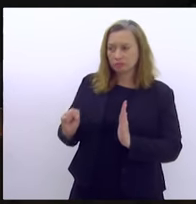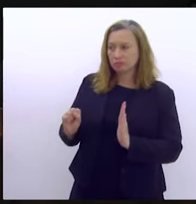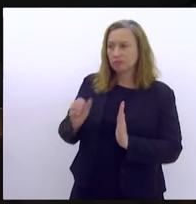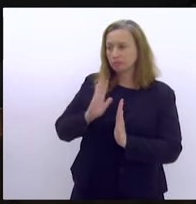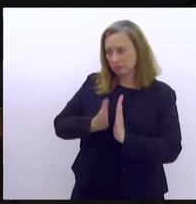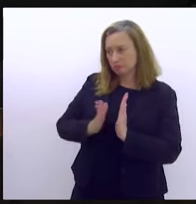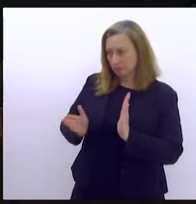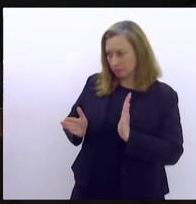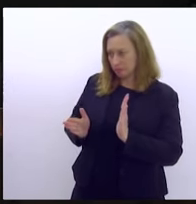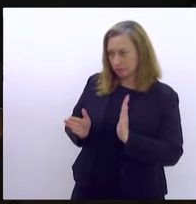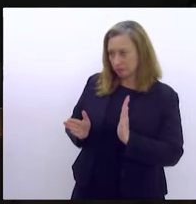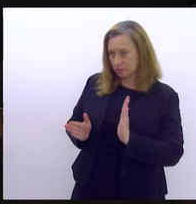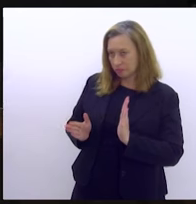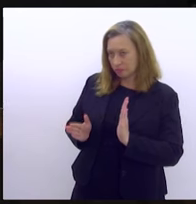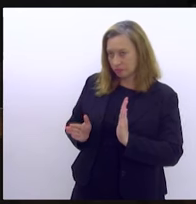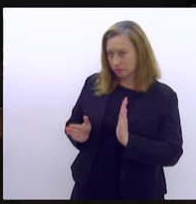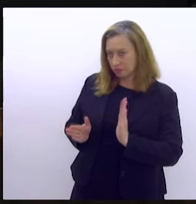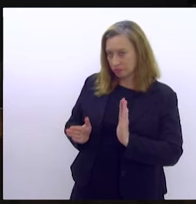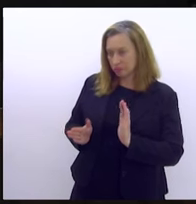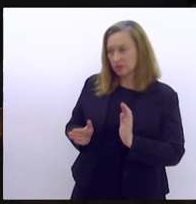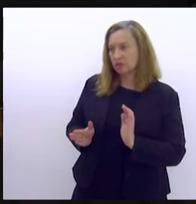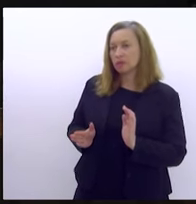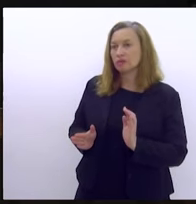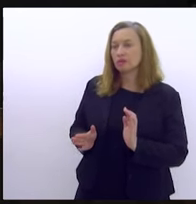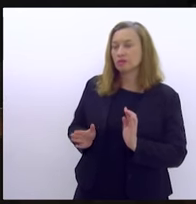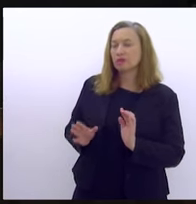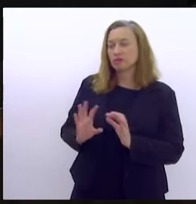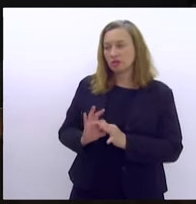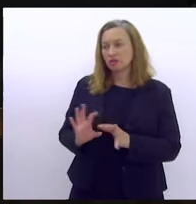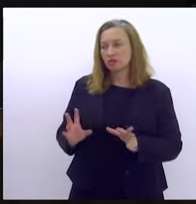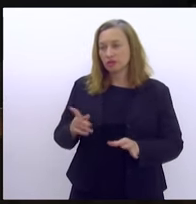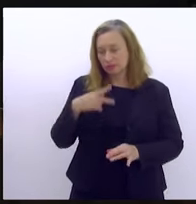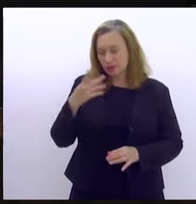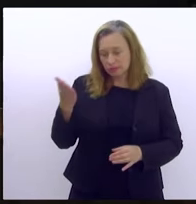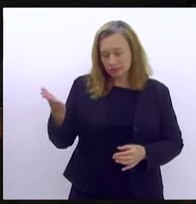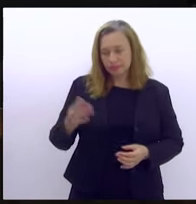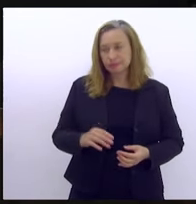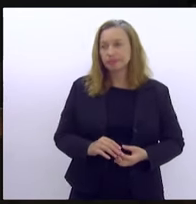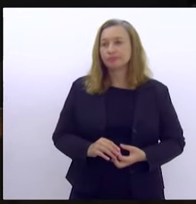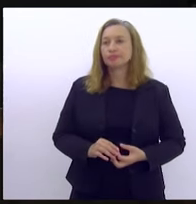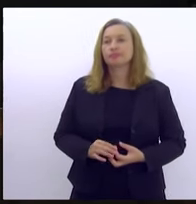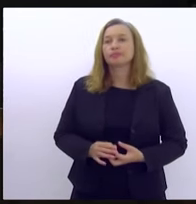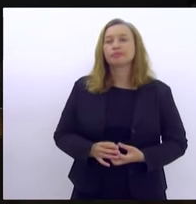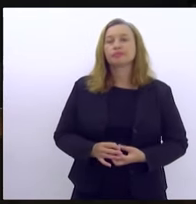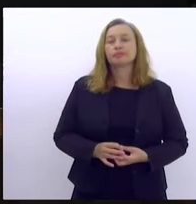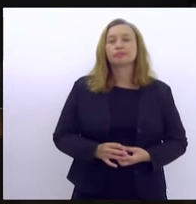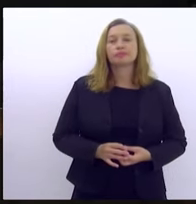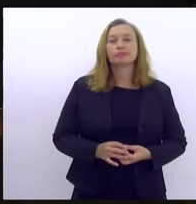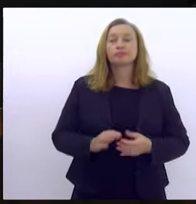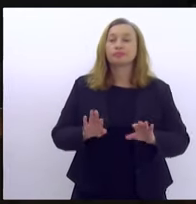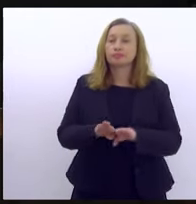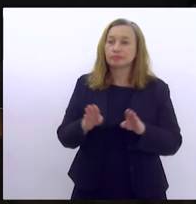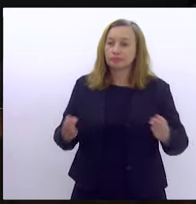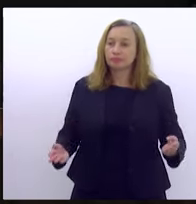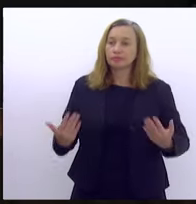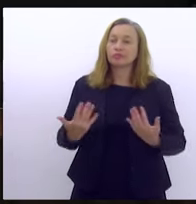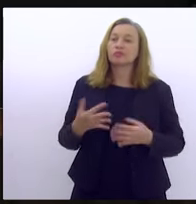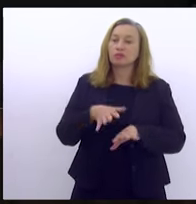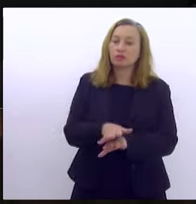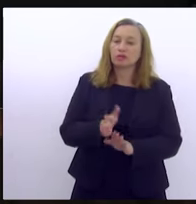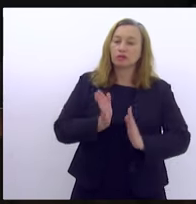pela ordem e concederei e fala pela ordem. Há sobre a mesa a